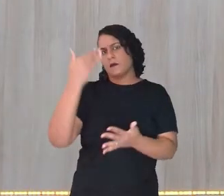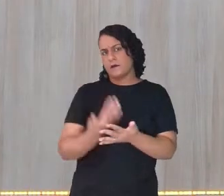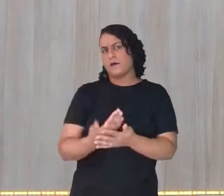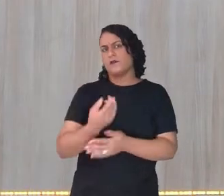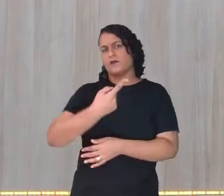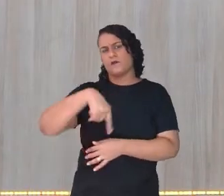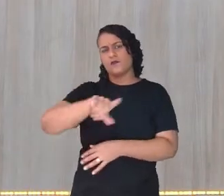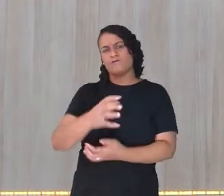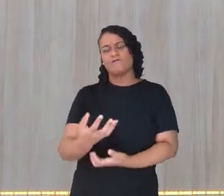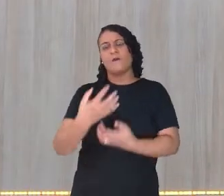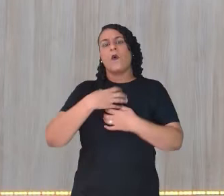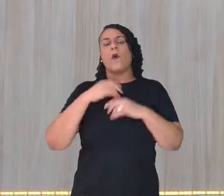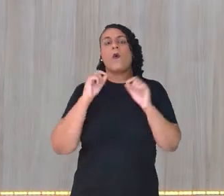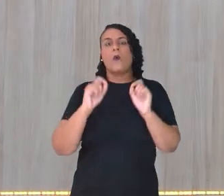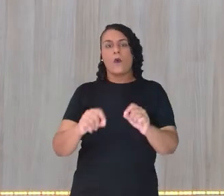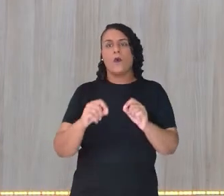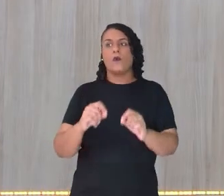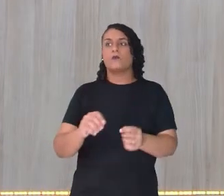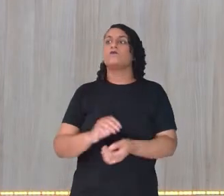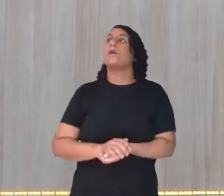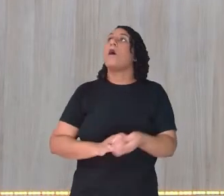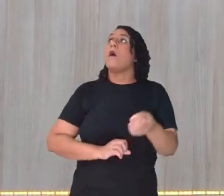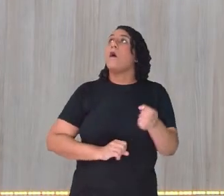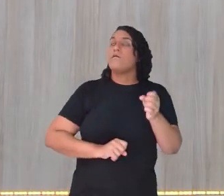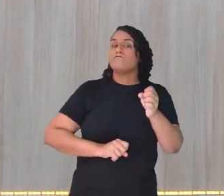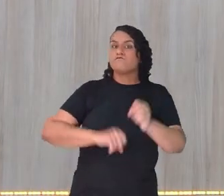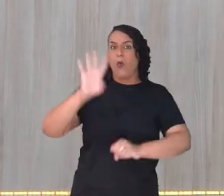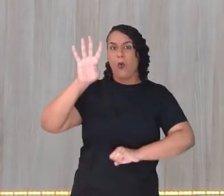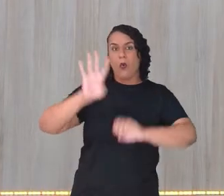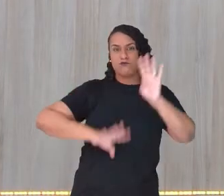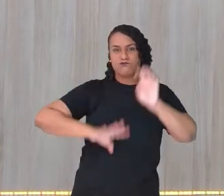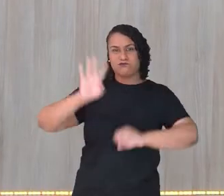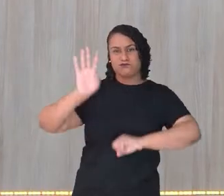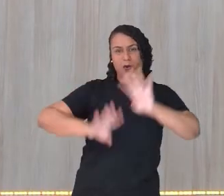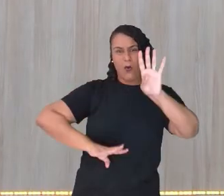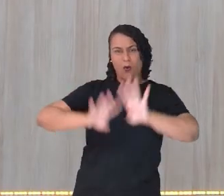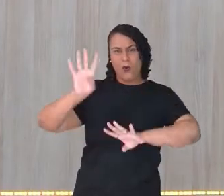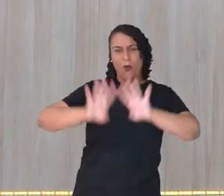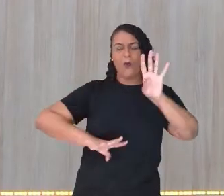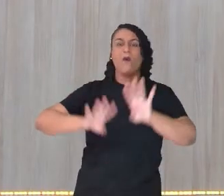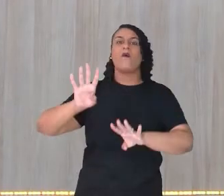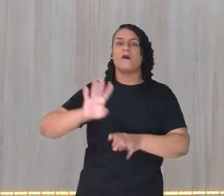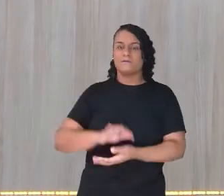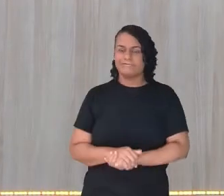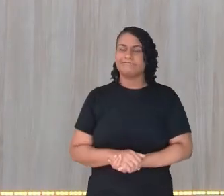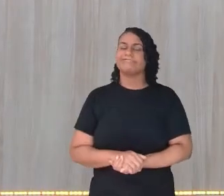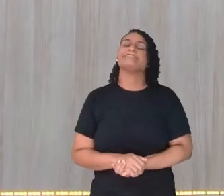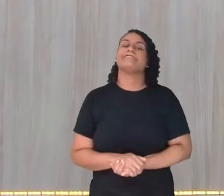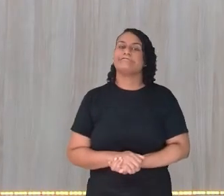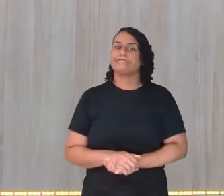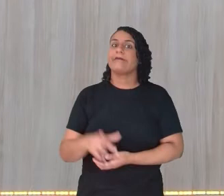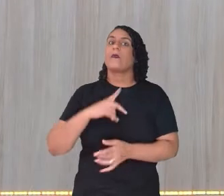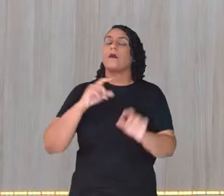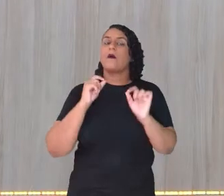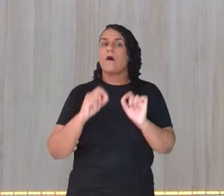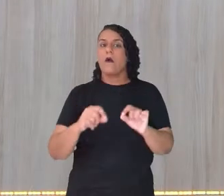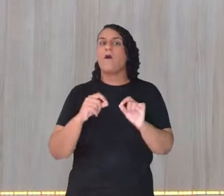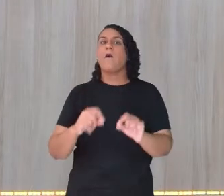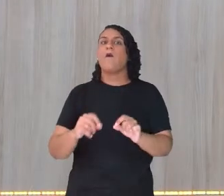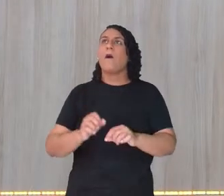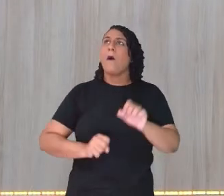gente, que é a questão dos fogos no período de festa junina. E aqui nós estamos levantando uma bandeira que com